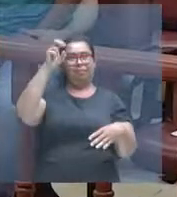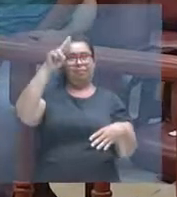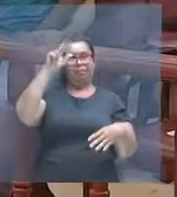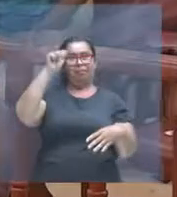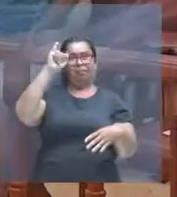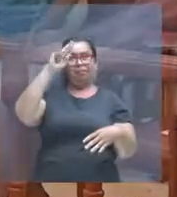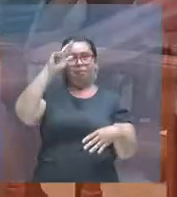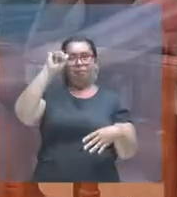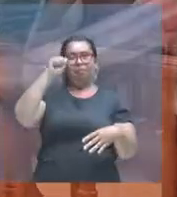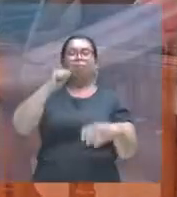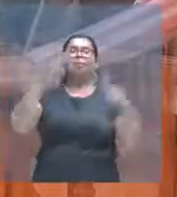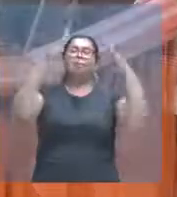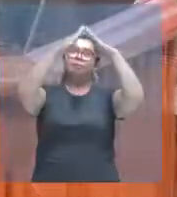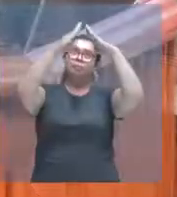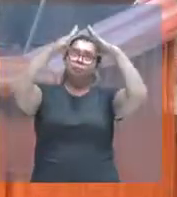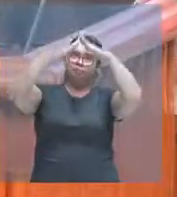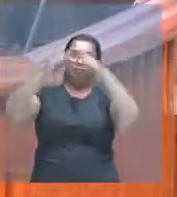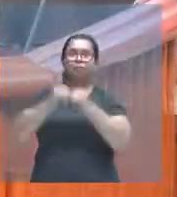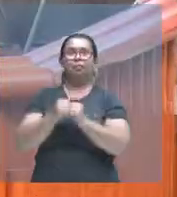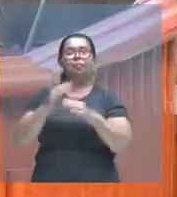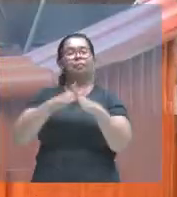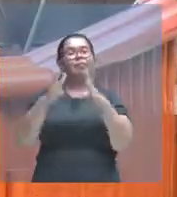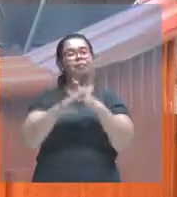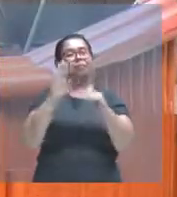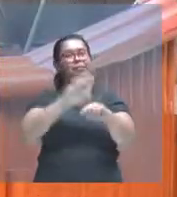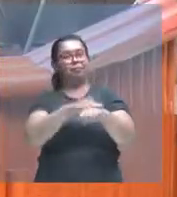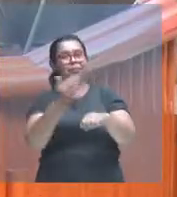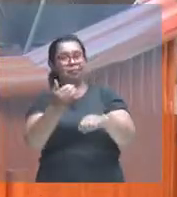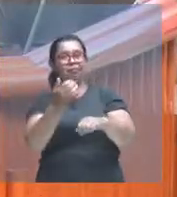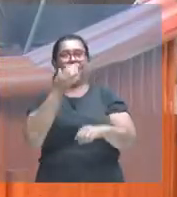depois da sessão solene. Está todo mundo convidado.